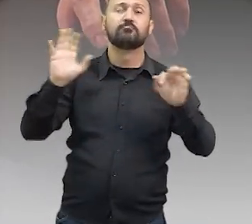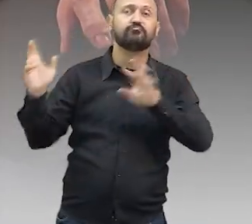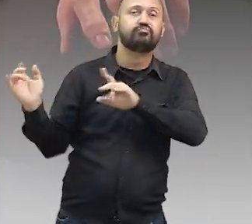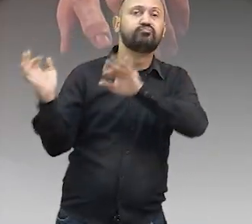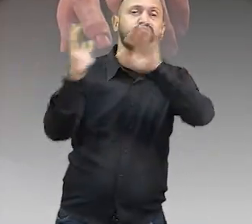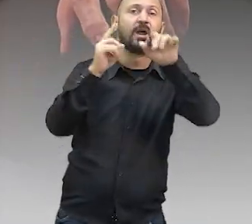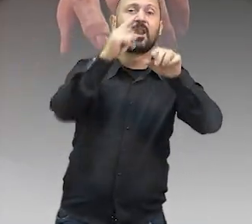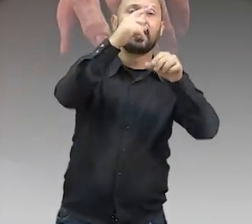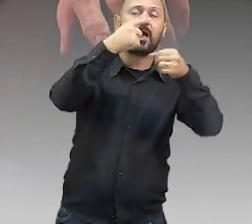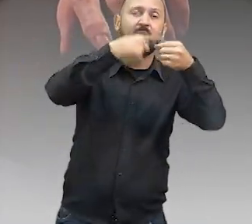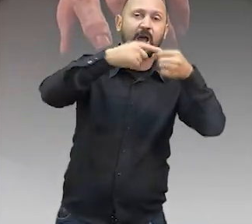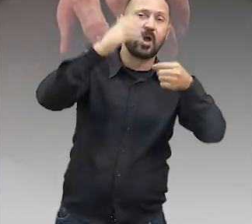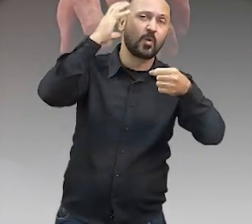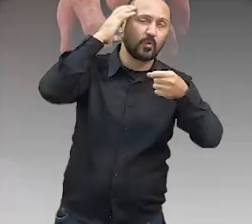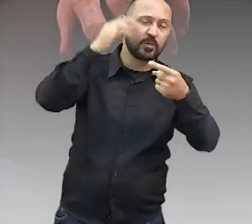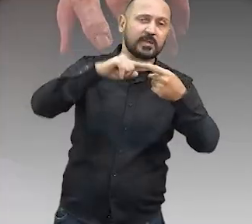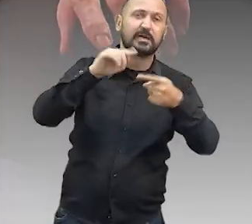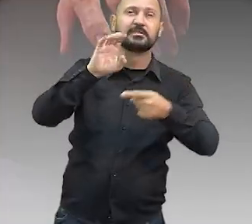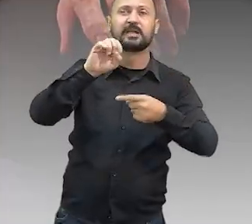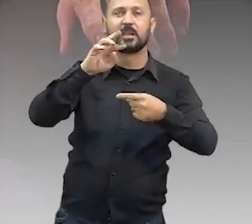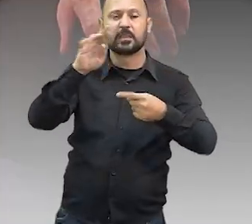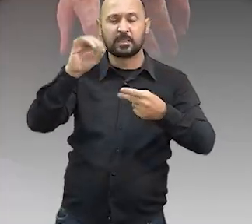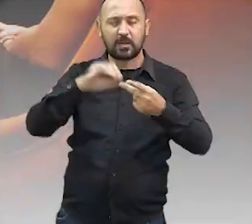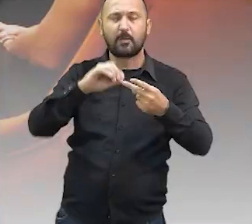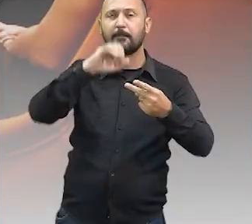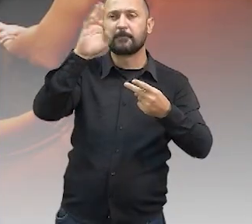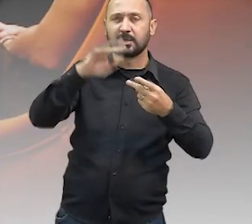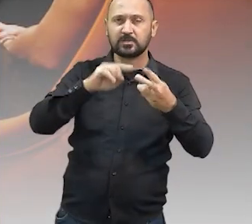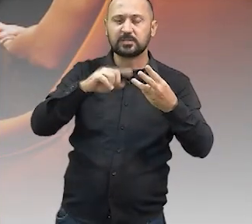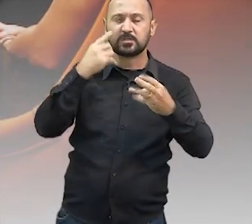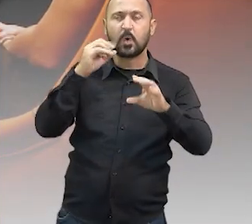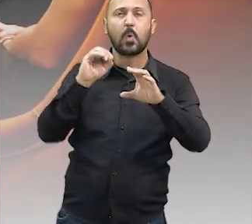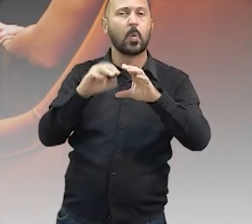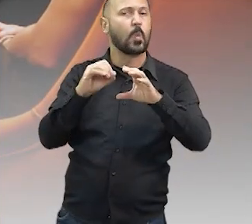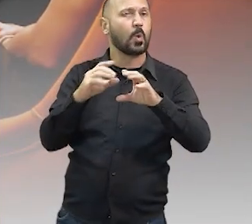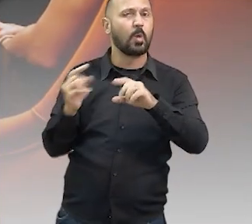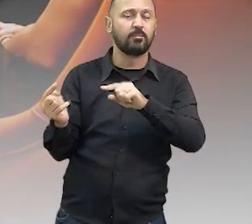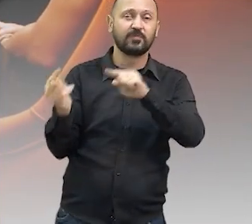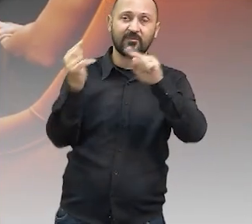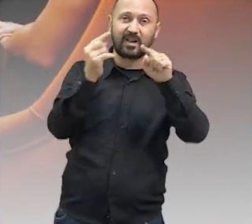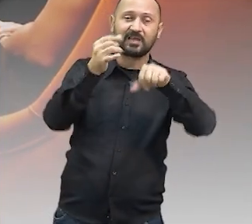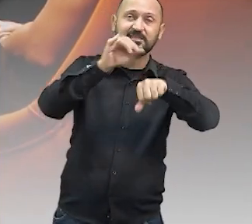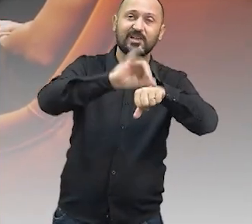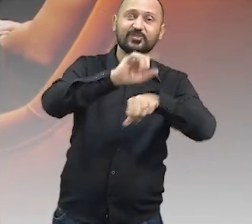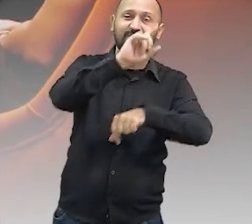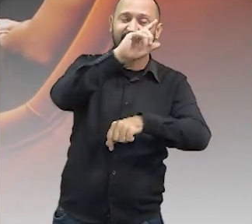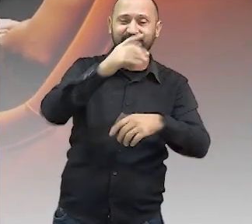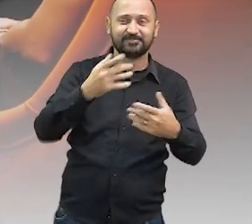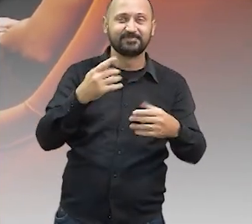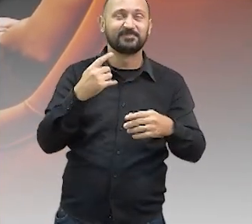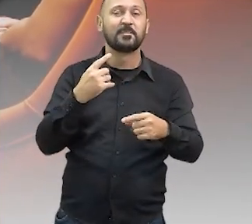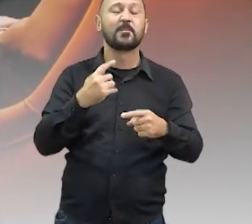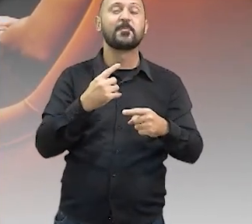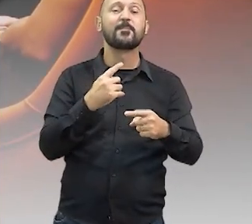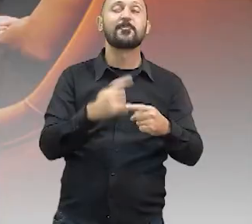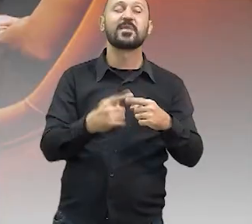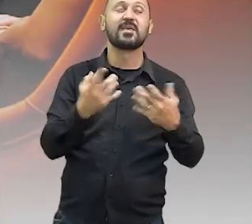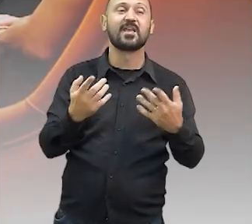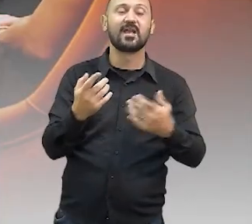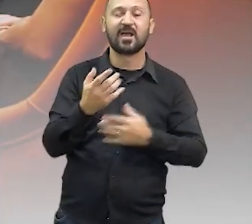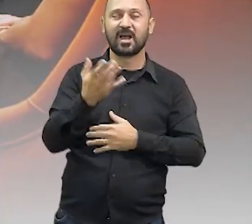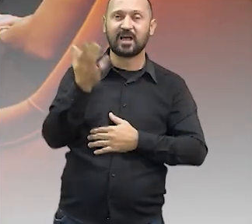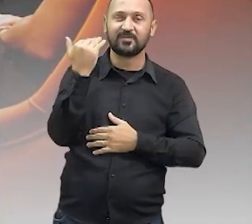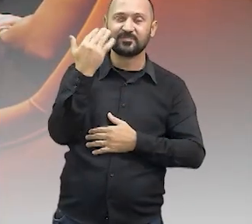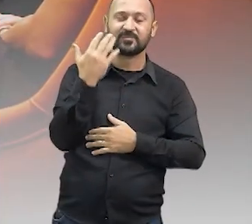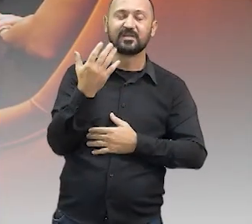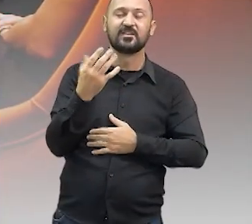Então ficavam lá em Cuiabá, Folha, o Estadão, Jornal Brasil, Globo, todos lá em Cuiabá, principalmente